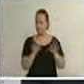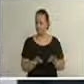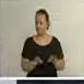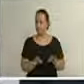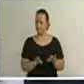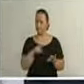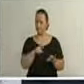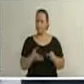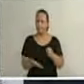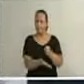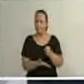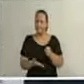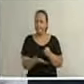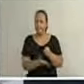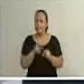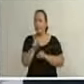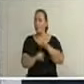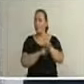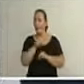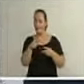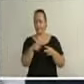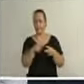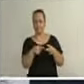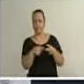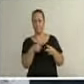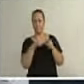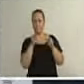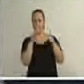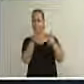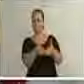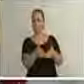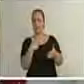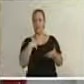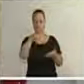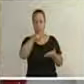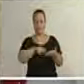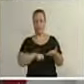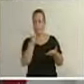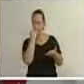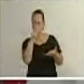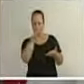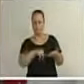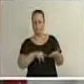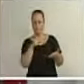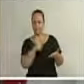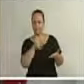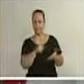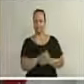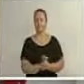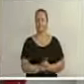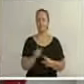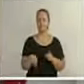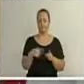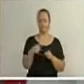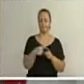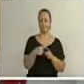Robinho, em dois itens específicos que estão aqui em negrito, que eu vou ler para os senhores. O primeiro deles é que a